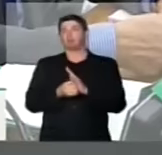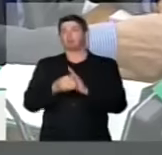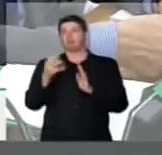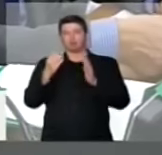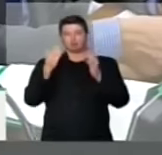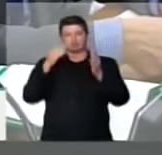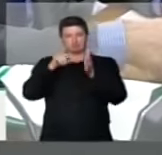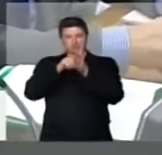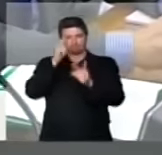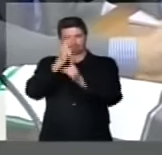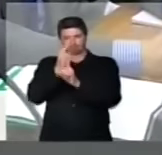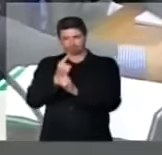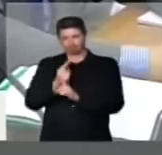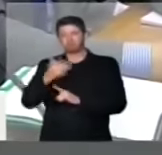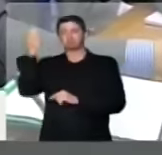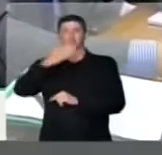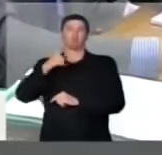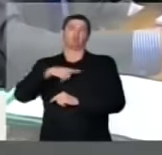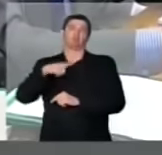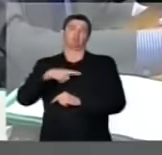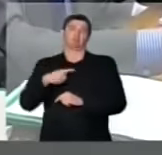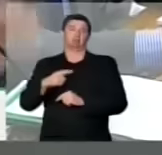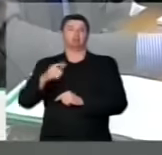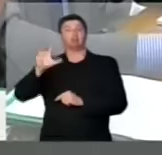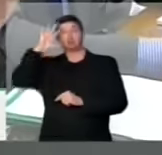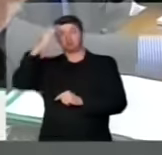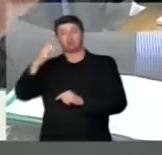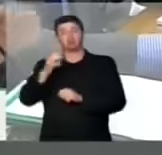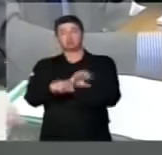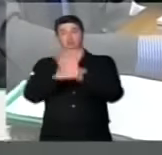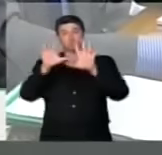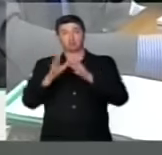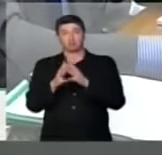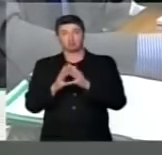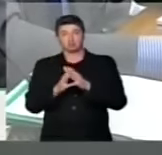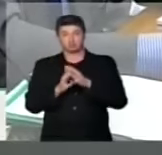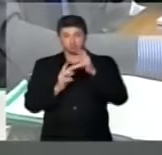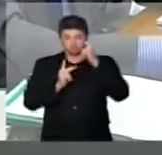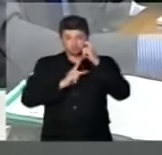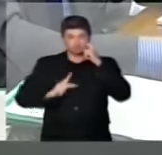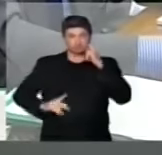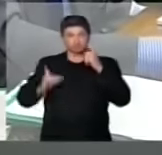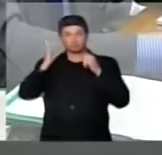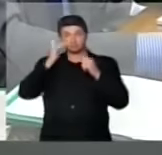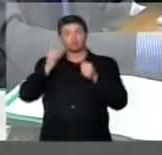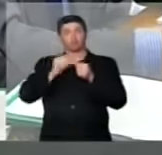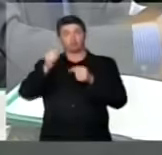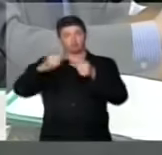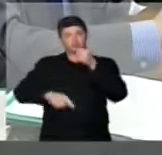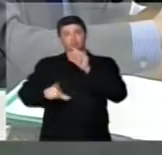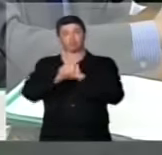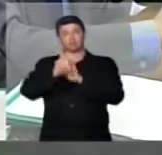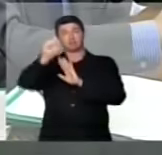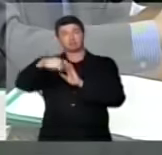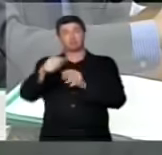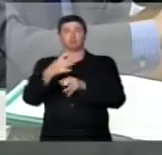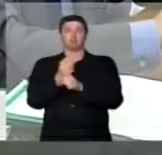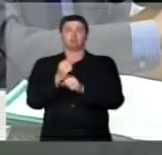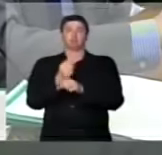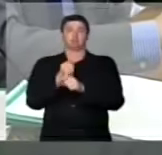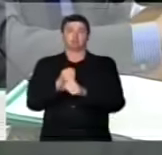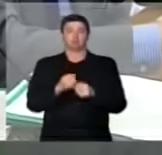indícios e constatações, concluiu de forma clara que a presidente Dilma infringiu a lei